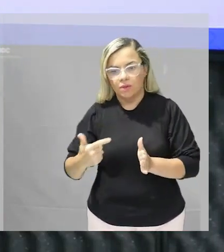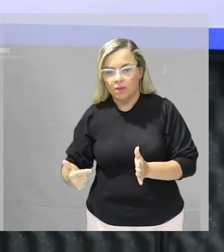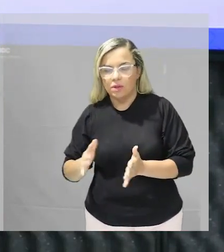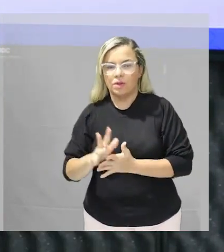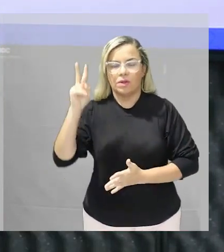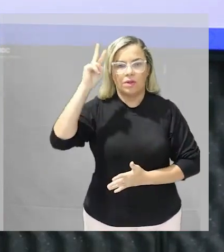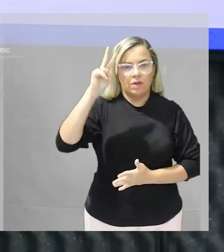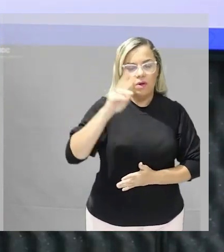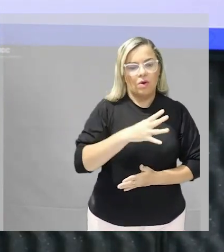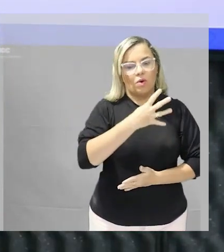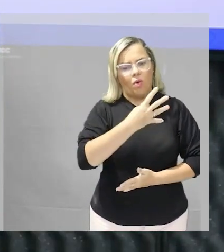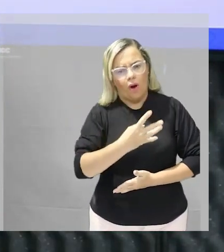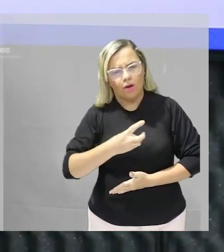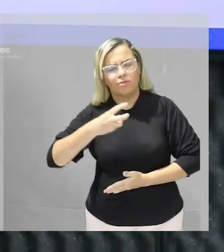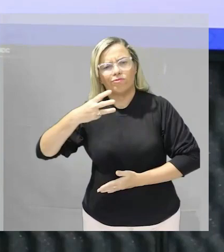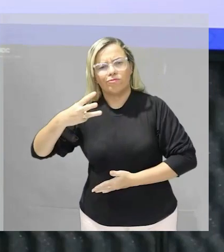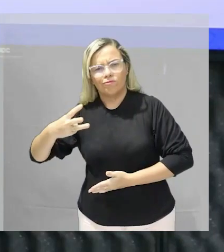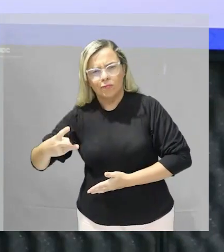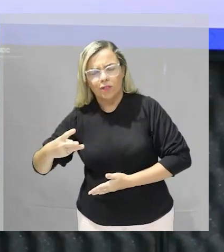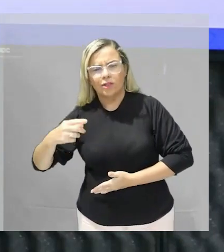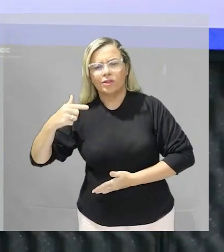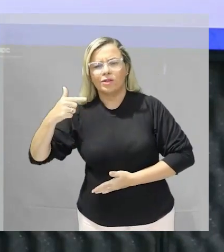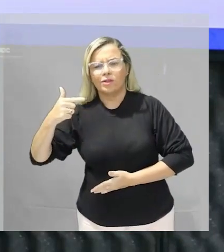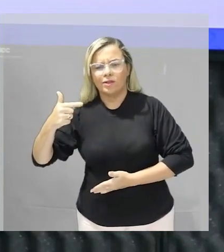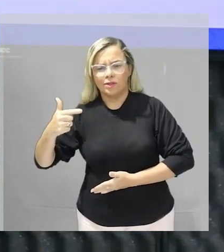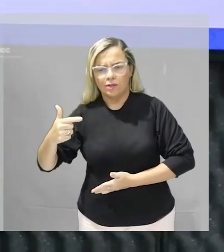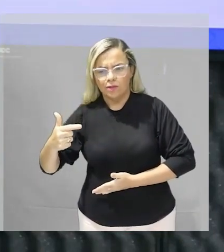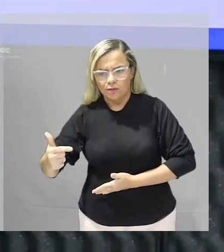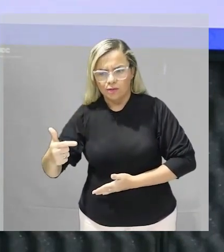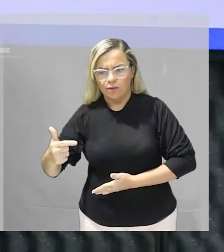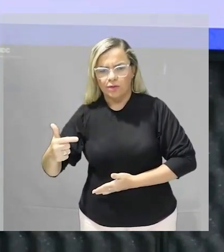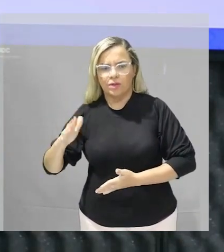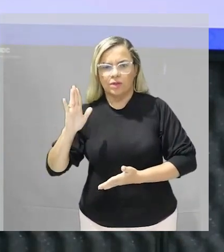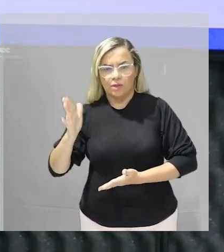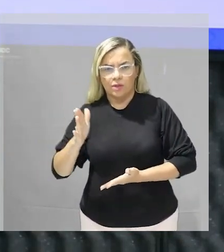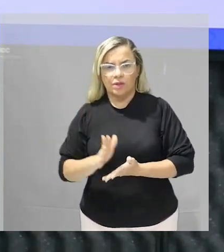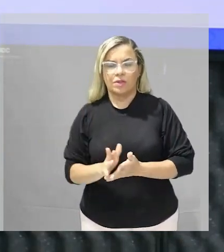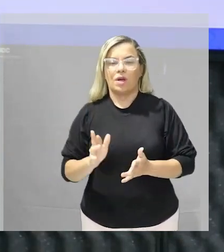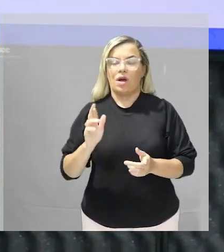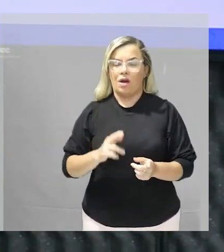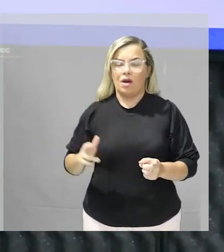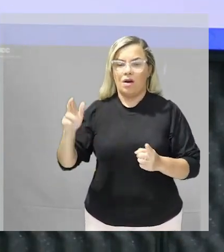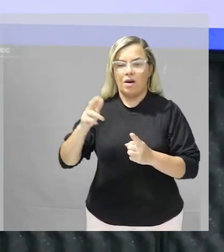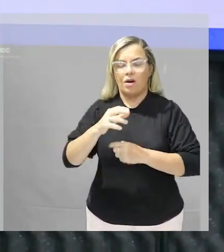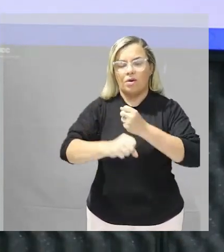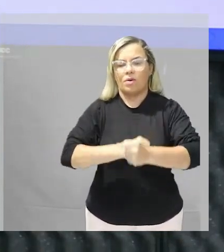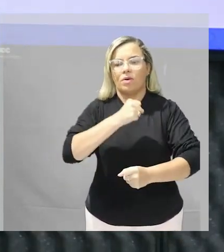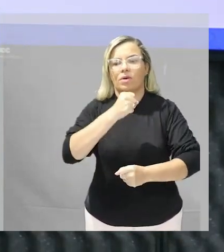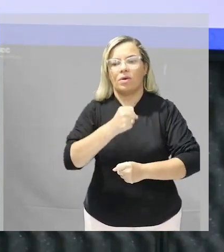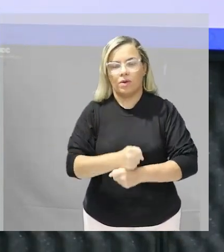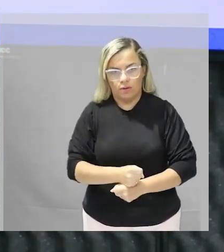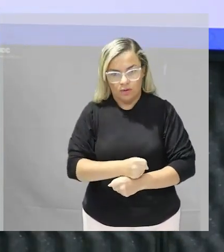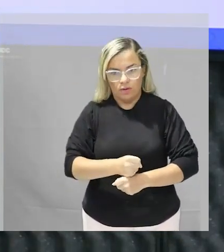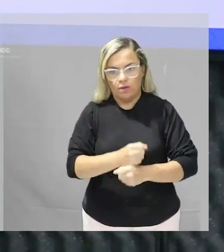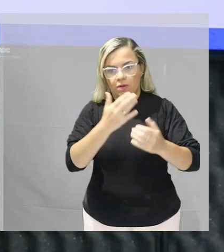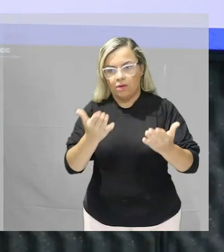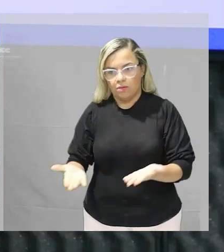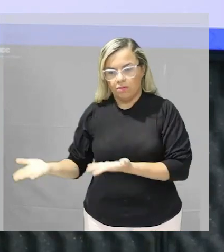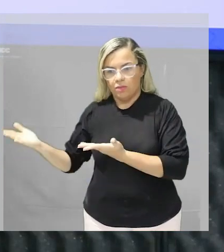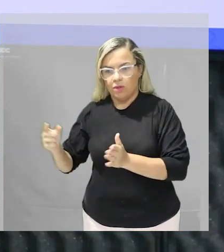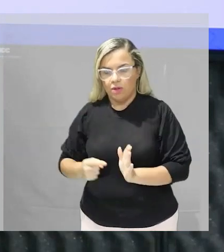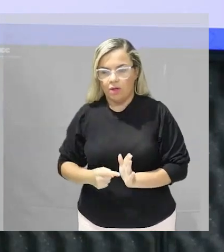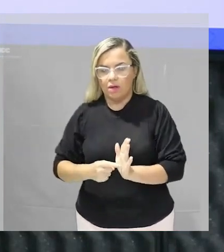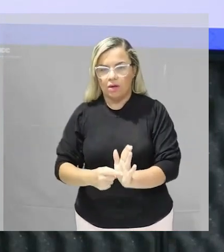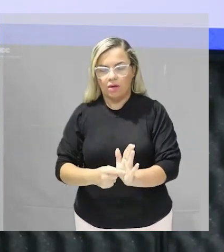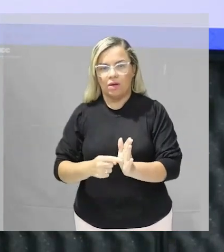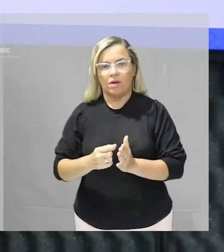esse três e esse dois que eu estou me referindo são os anos tá é tanto que eles estão postos aqui ó em